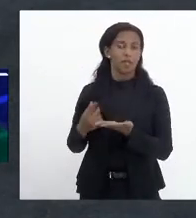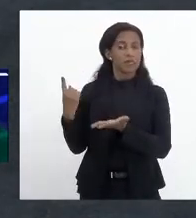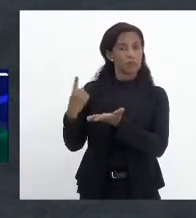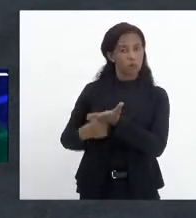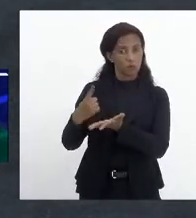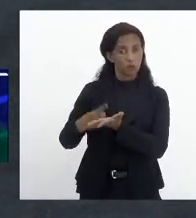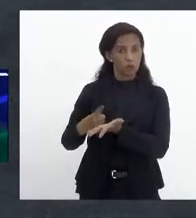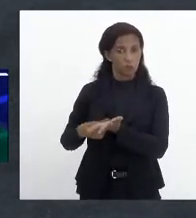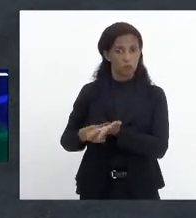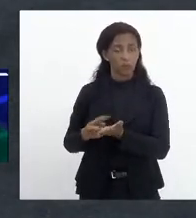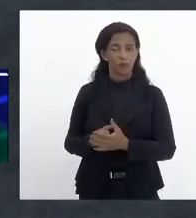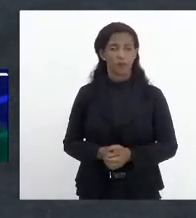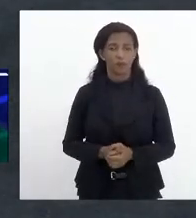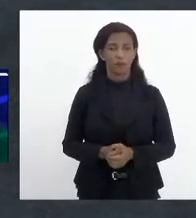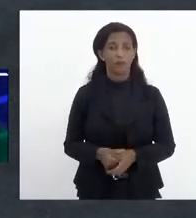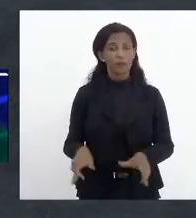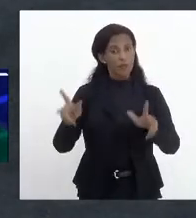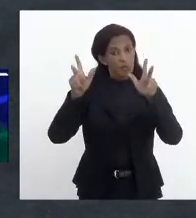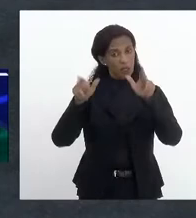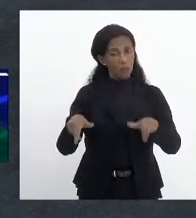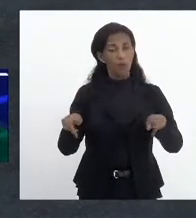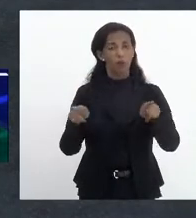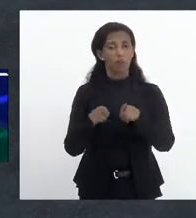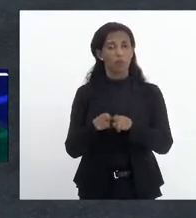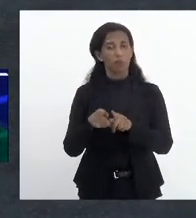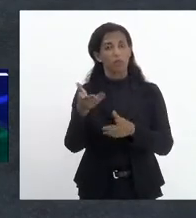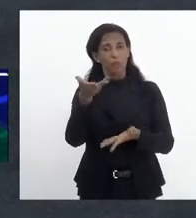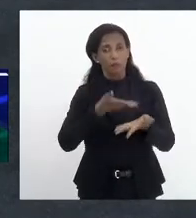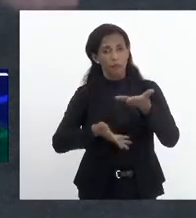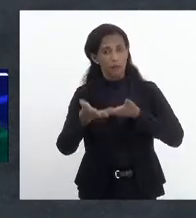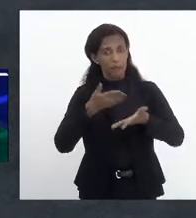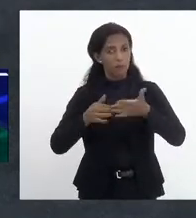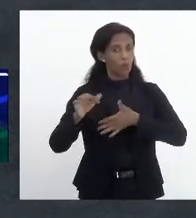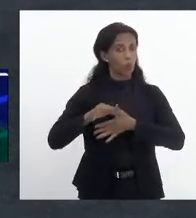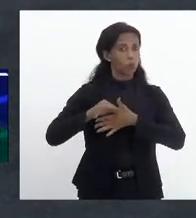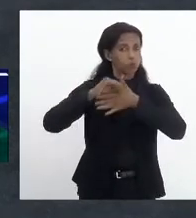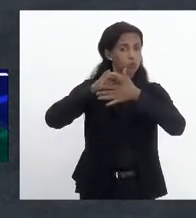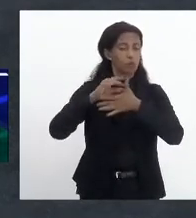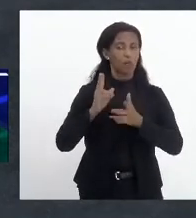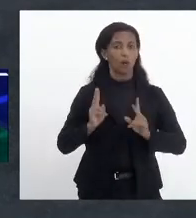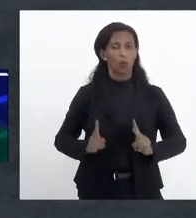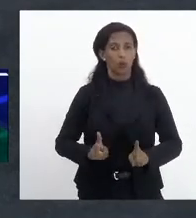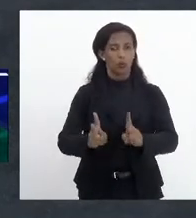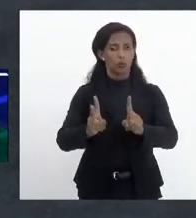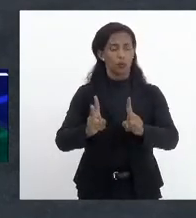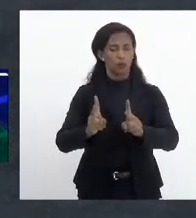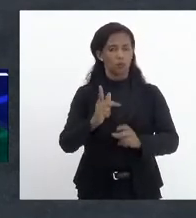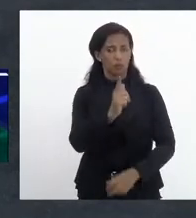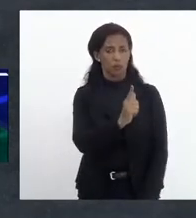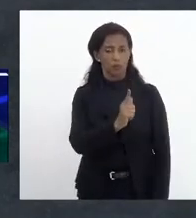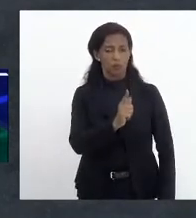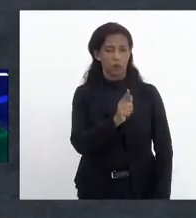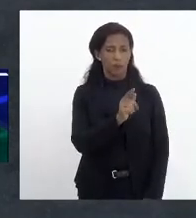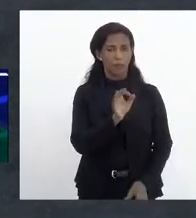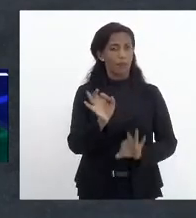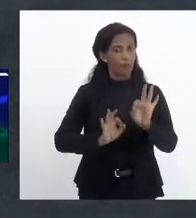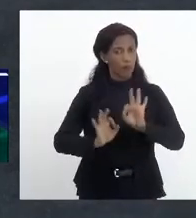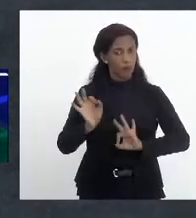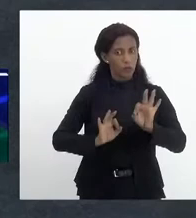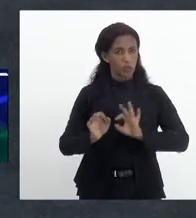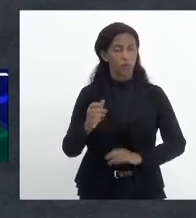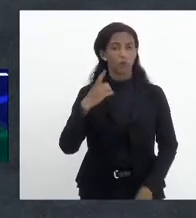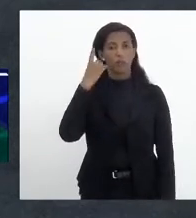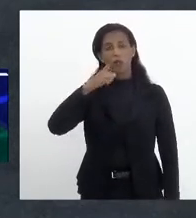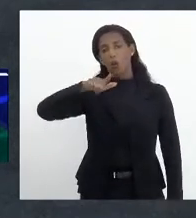acordo, como vai ser fundamental a participação do líder na continuação desse projeto. O deputado Luiz